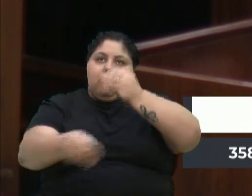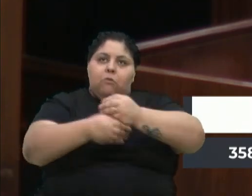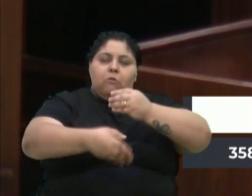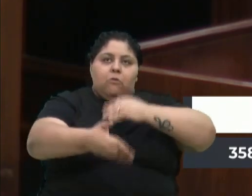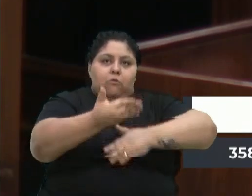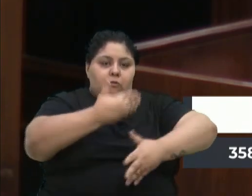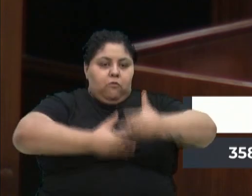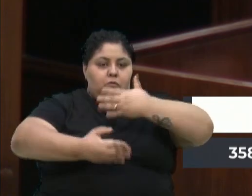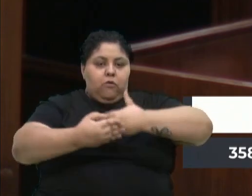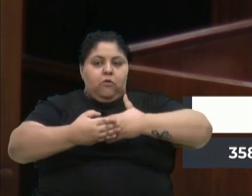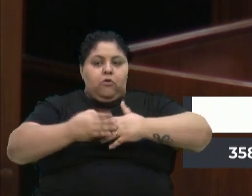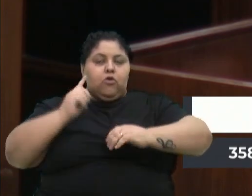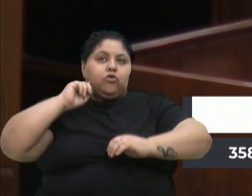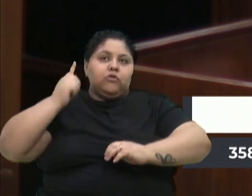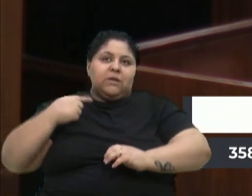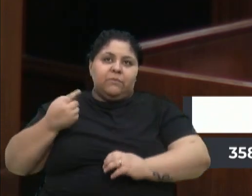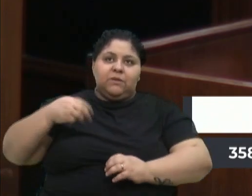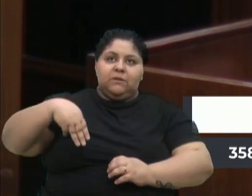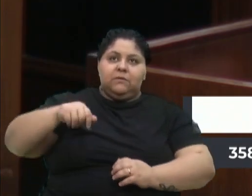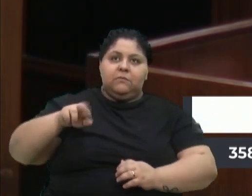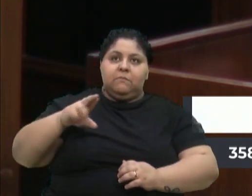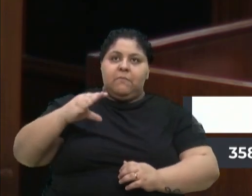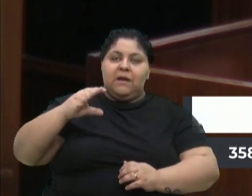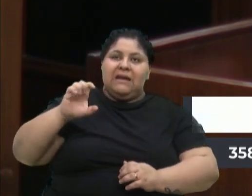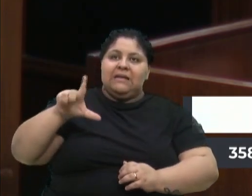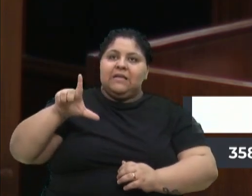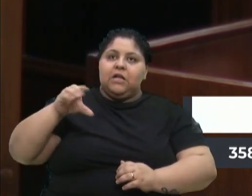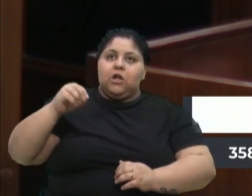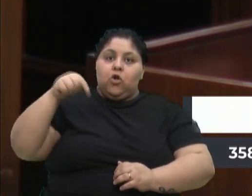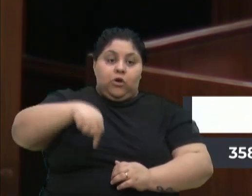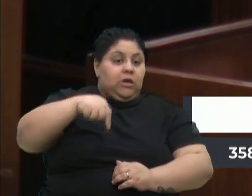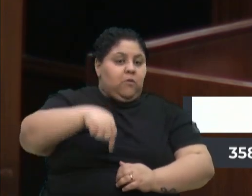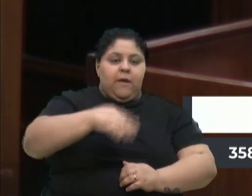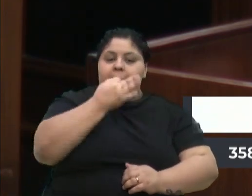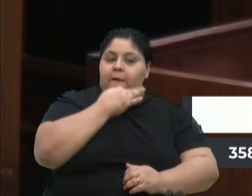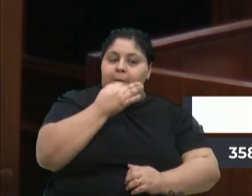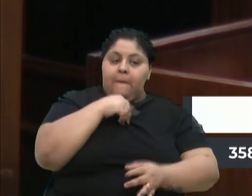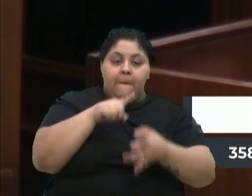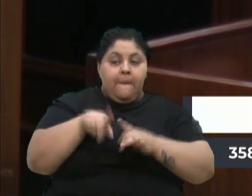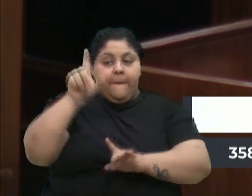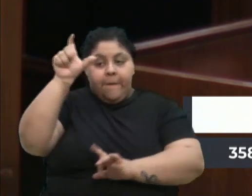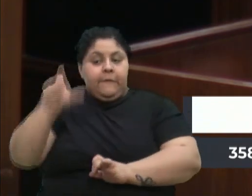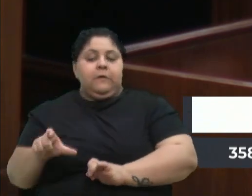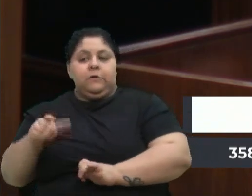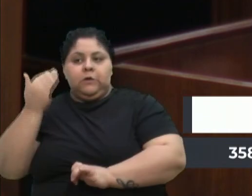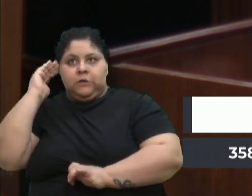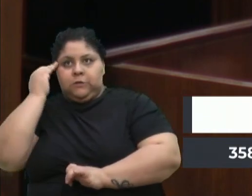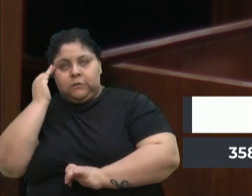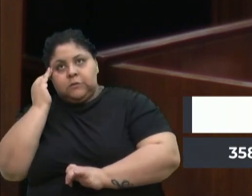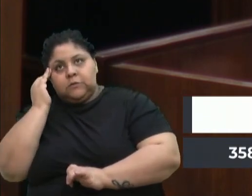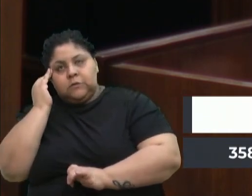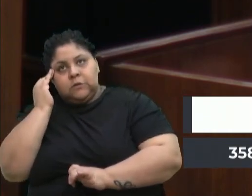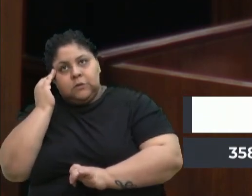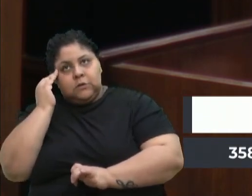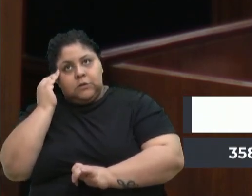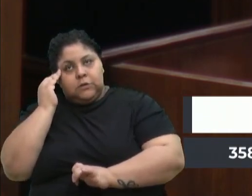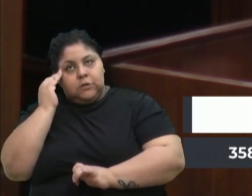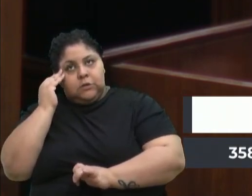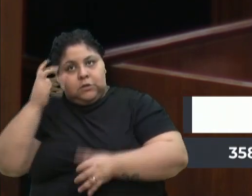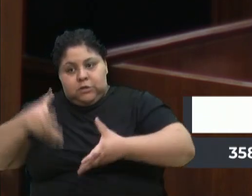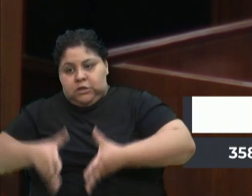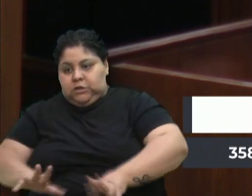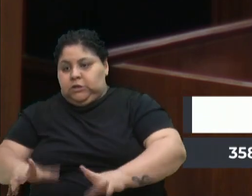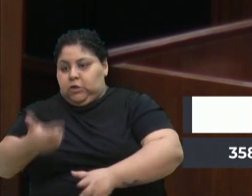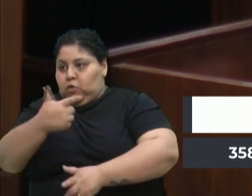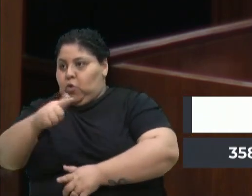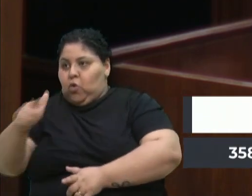Marcelo Moraes. Não é de Caxias, mas é uma pessoa que entende que não é porque ele é de Santa Cruz que todas as emendas